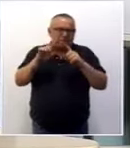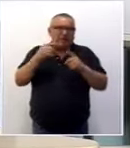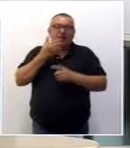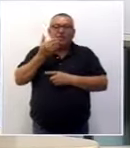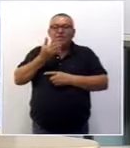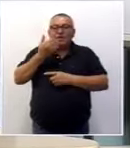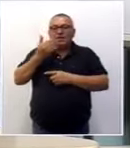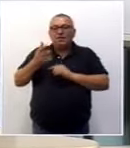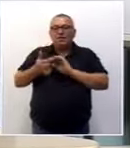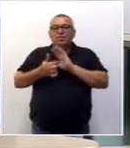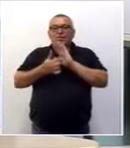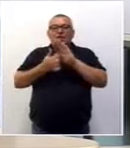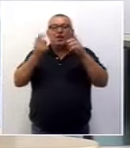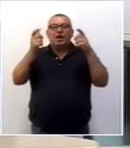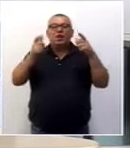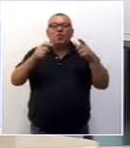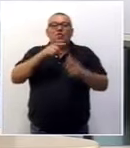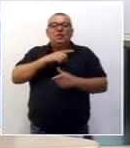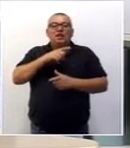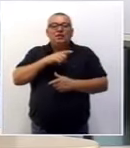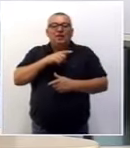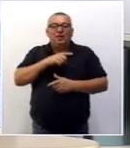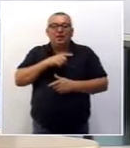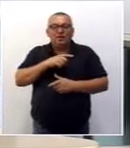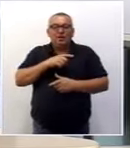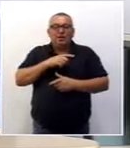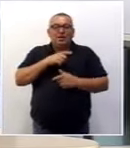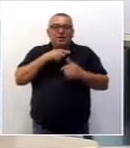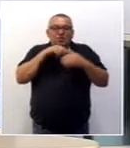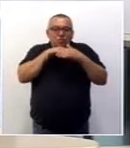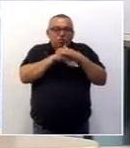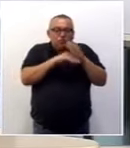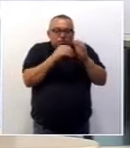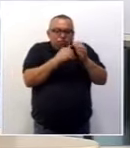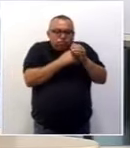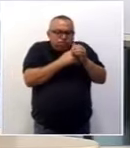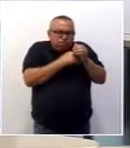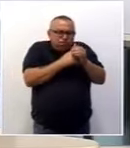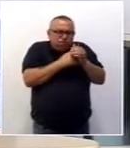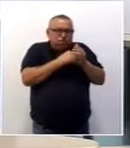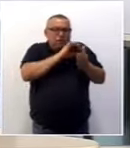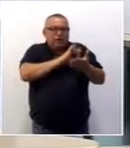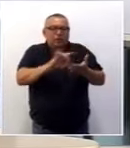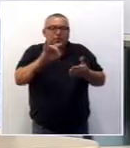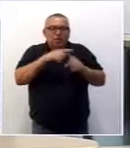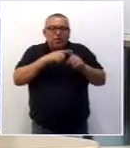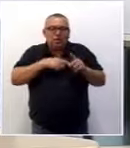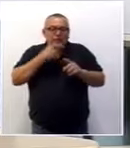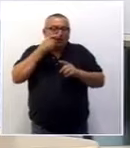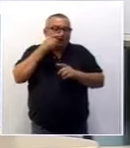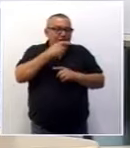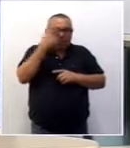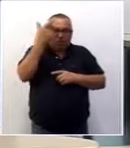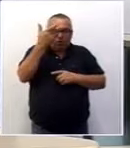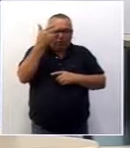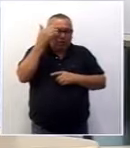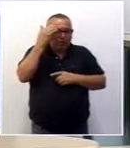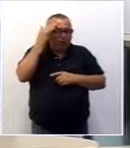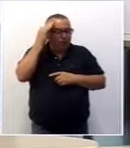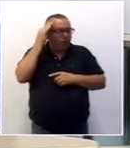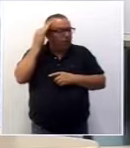bem ressaltada onde estava a camuflagem do inimigo. Então, a olho nu, né, na luz